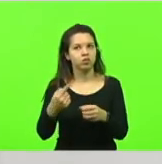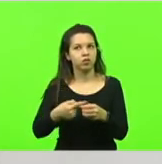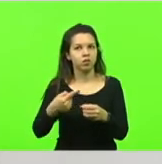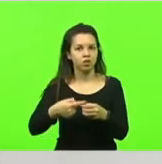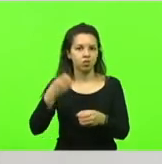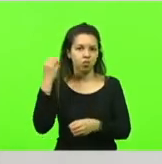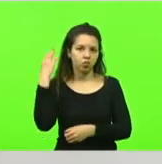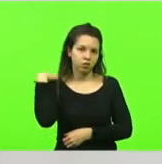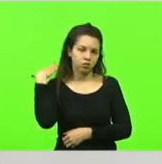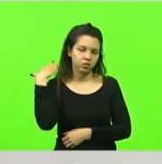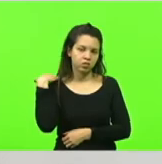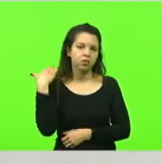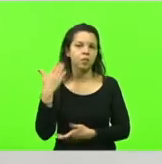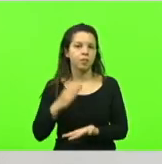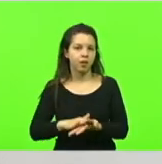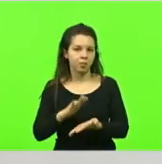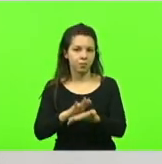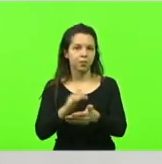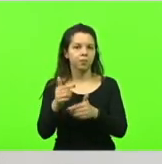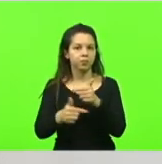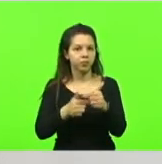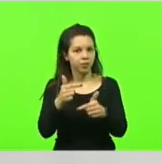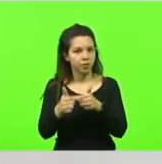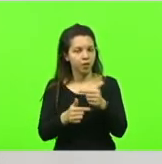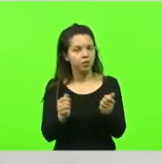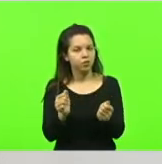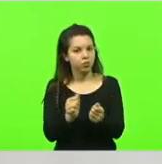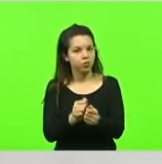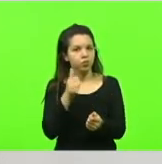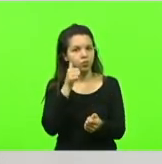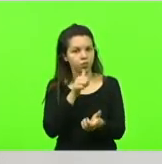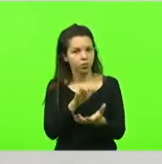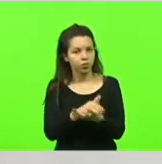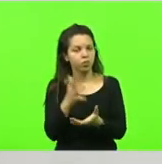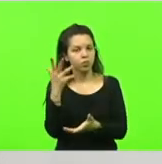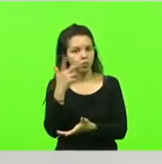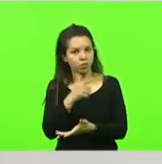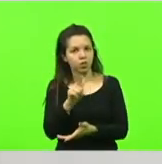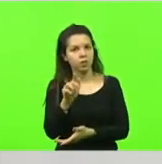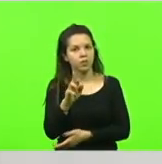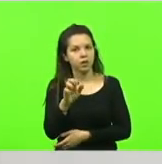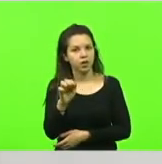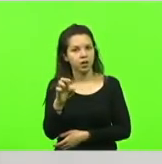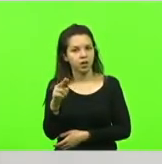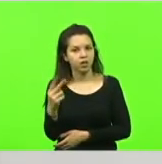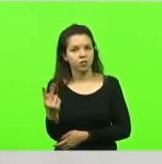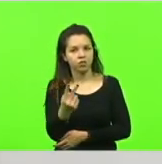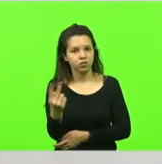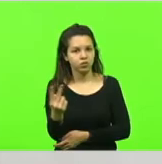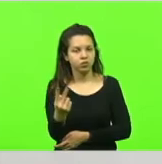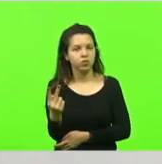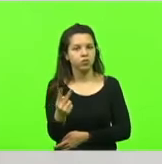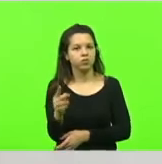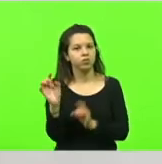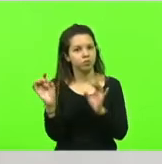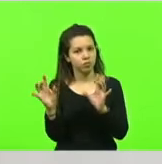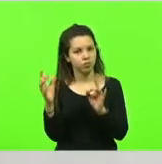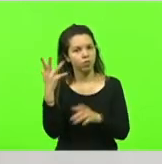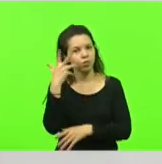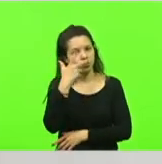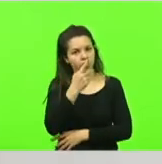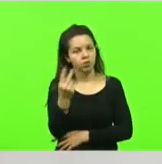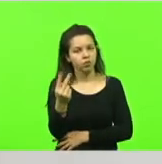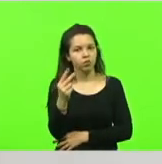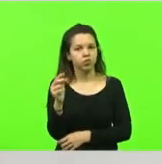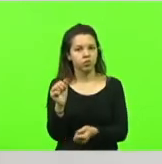né? Parabéns pelo trabalho que vem executando, acompanhado pela sua bela esposa, Gabriela, ali, né? Jovem, uma dupla dinâmica. Muito bonito de ver vocês dois juntos,